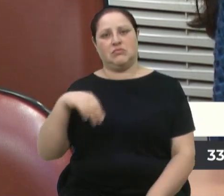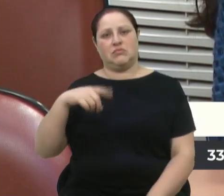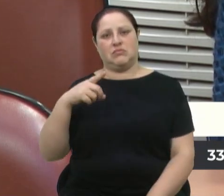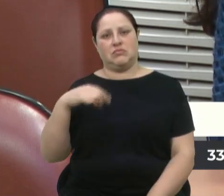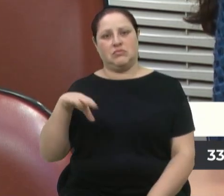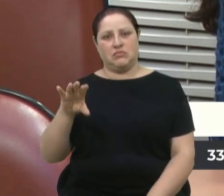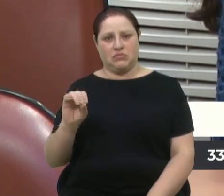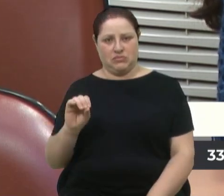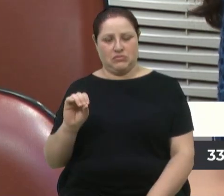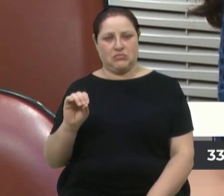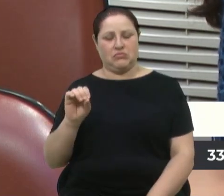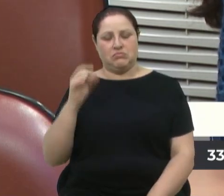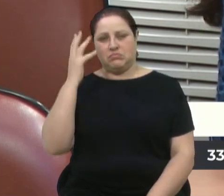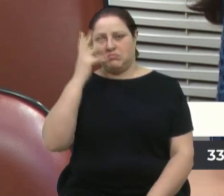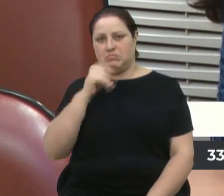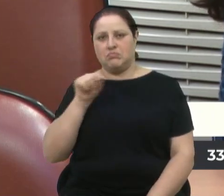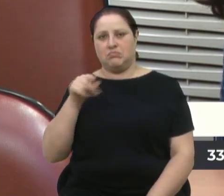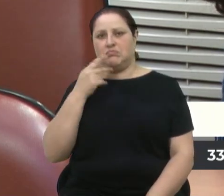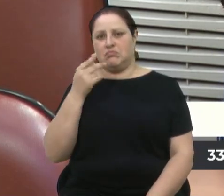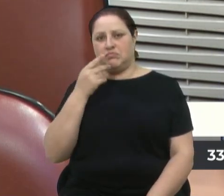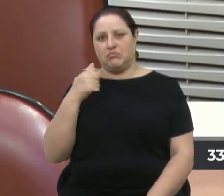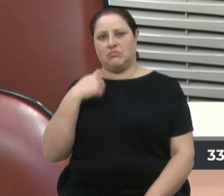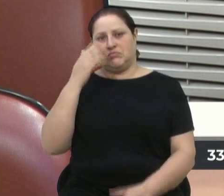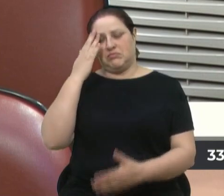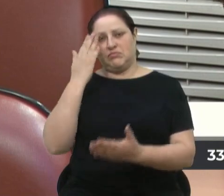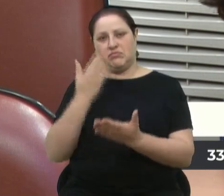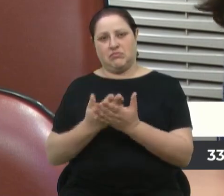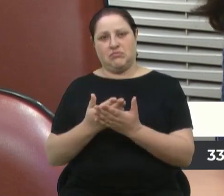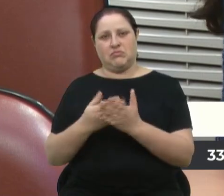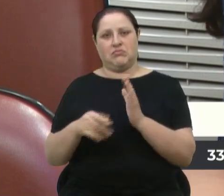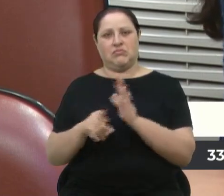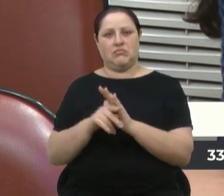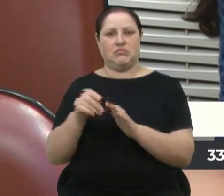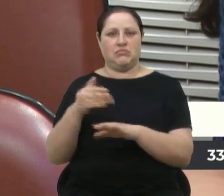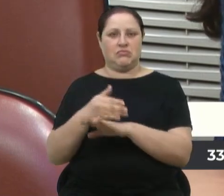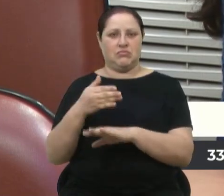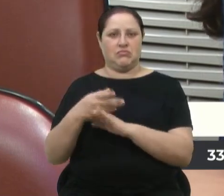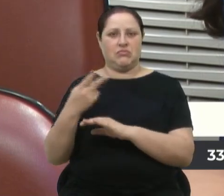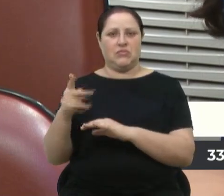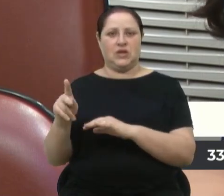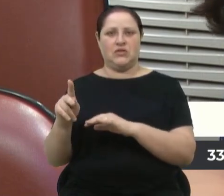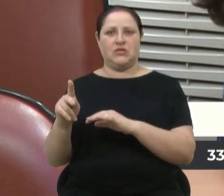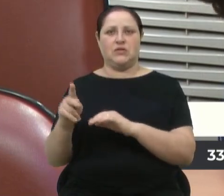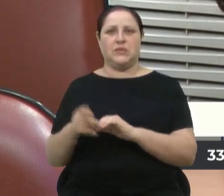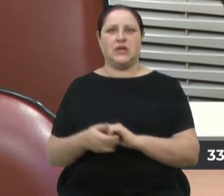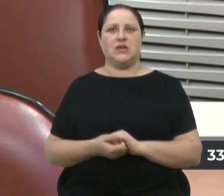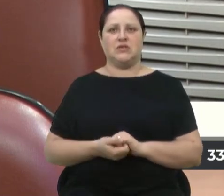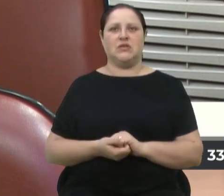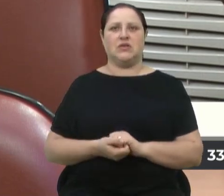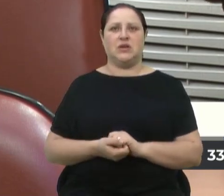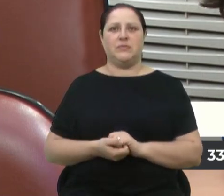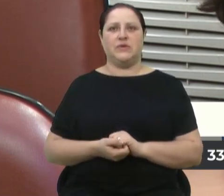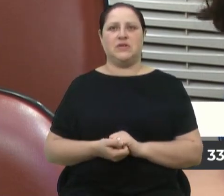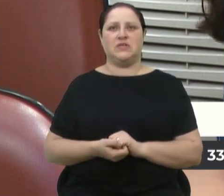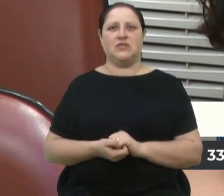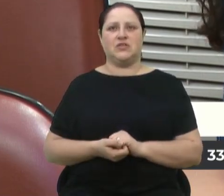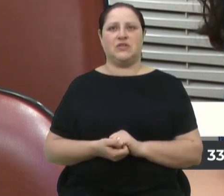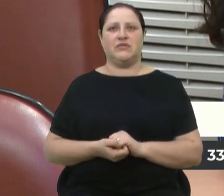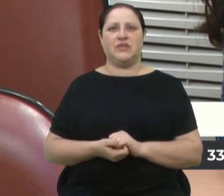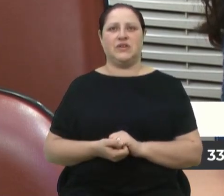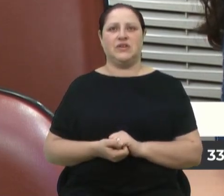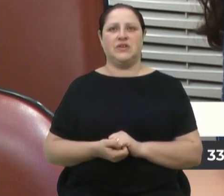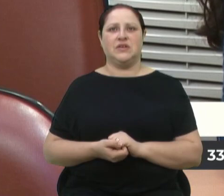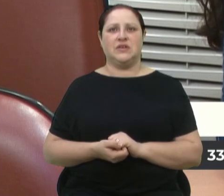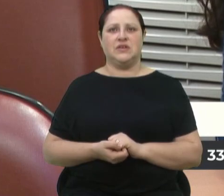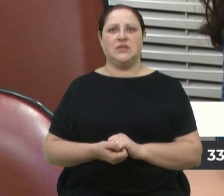tenho certeza que faz parte da sua ideia, né, da sua missão também como vereadora, que é a